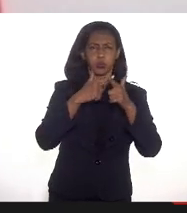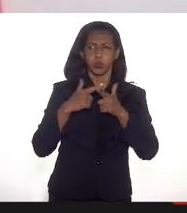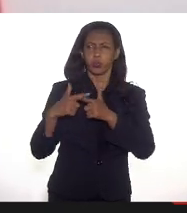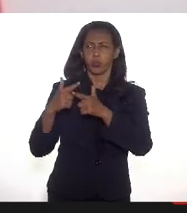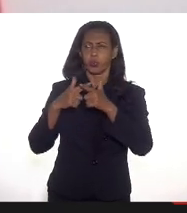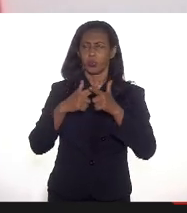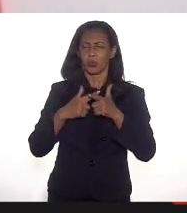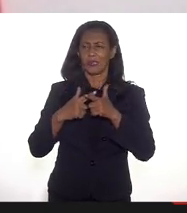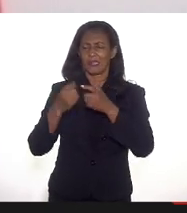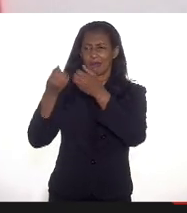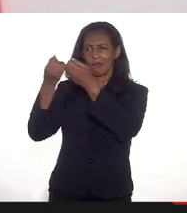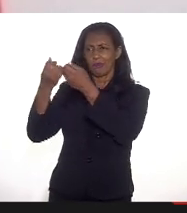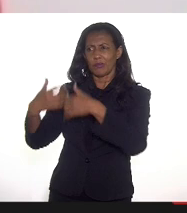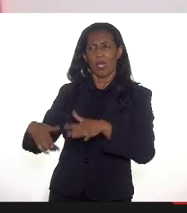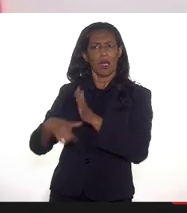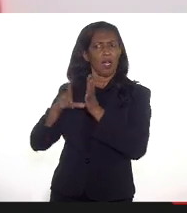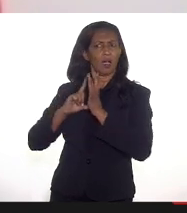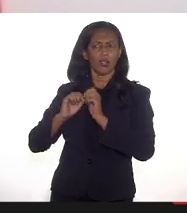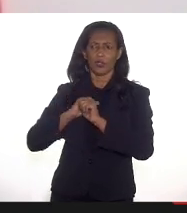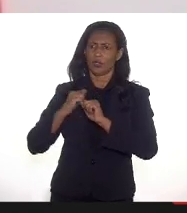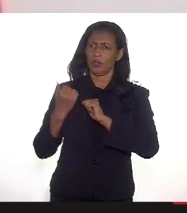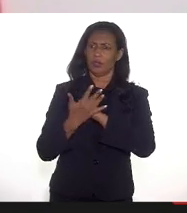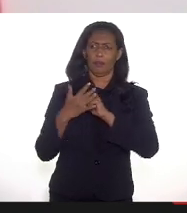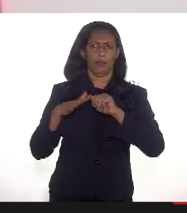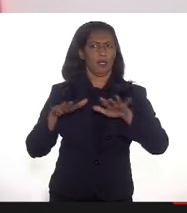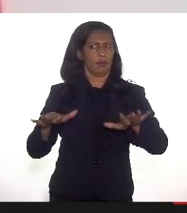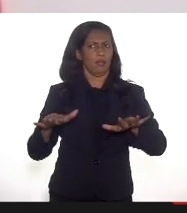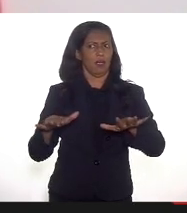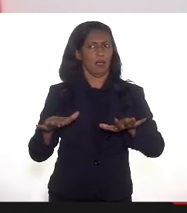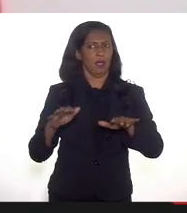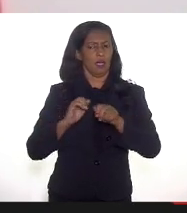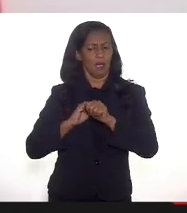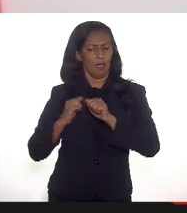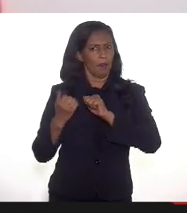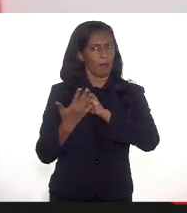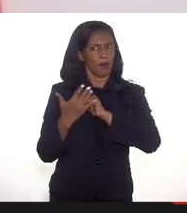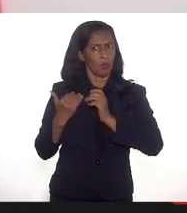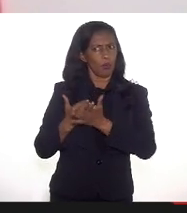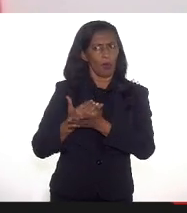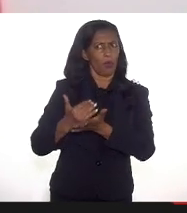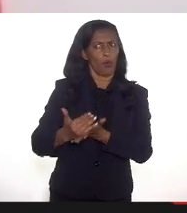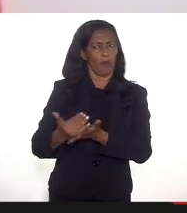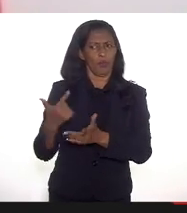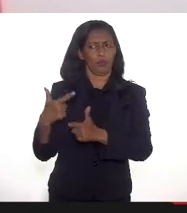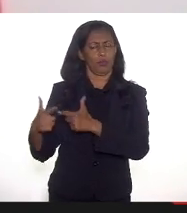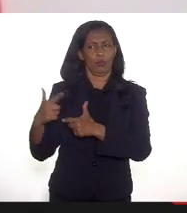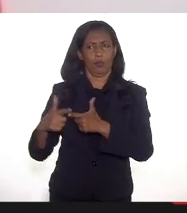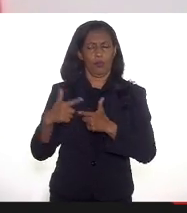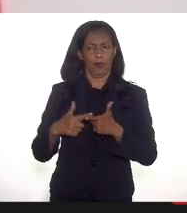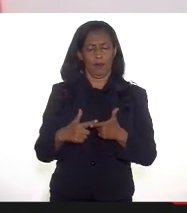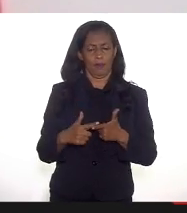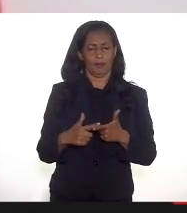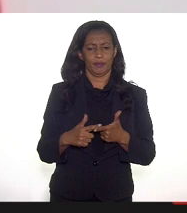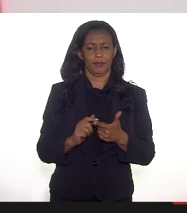destruição anteriores à pandemia, né? A pandemia não pode servir como ponto de partida para a gente poder dizer que agora vai arrumar.